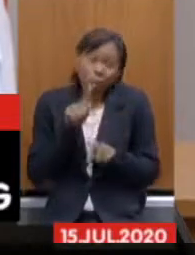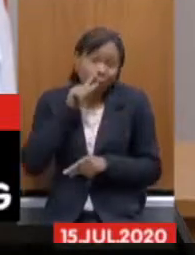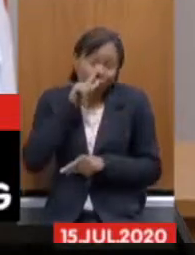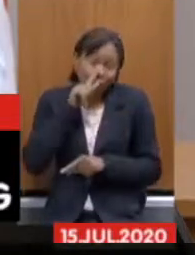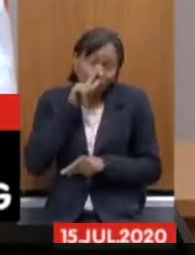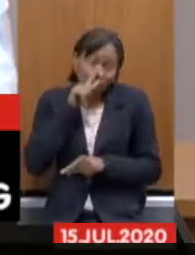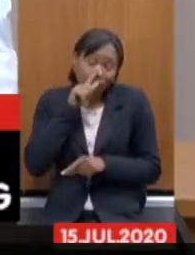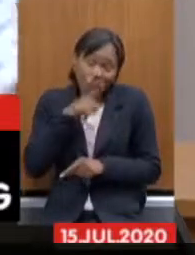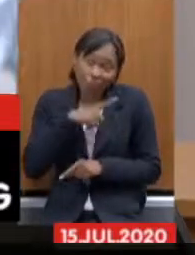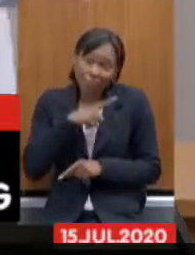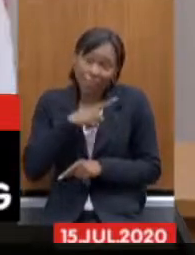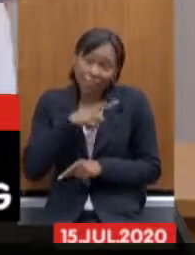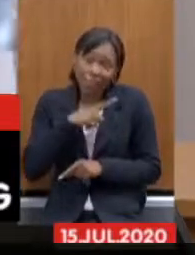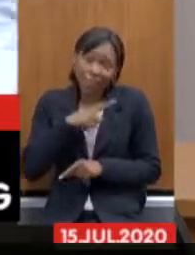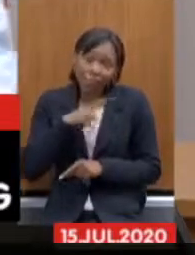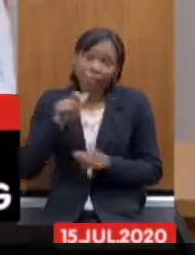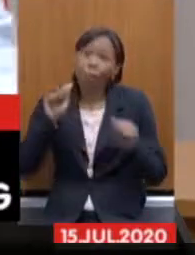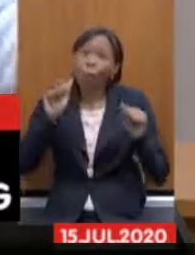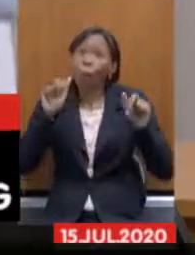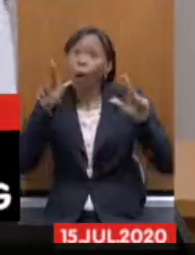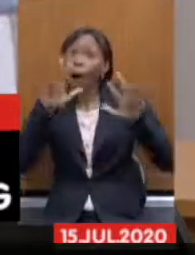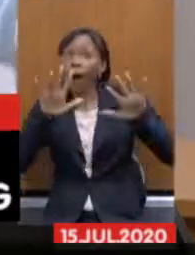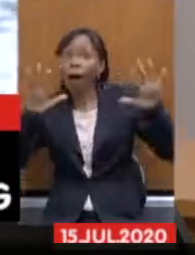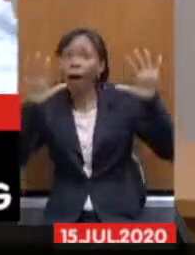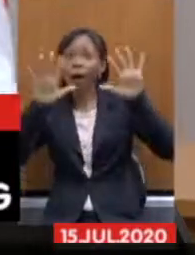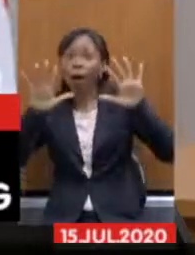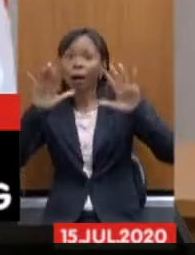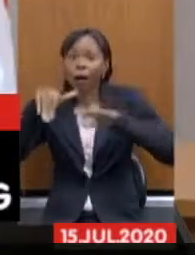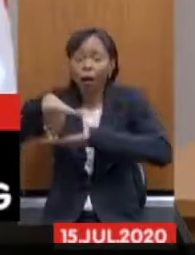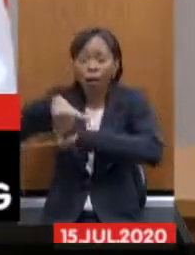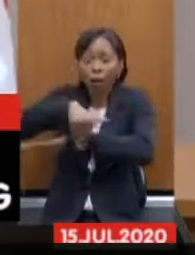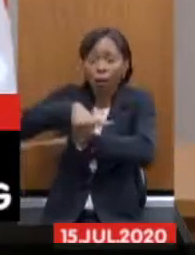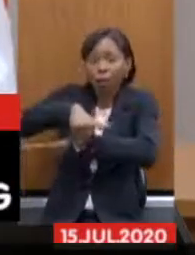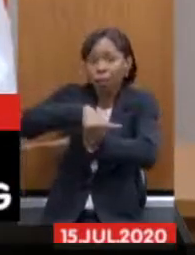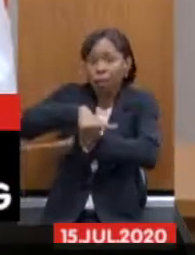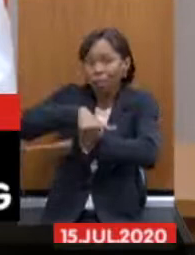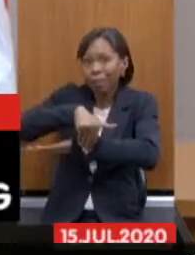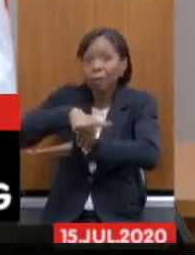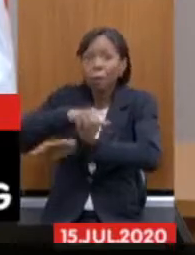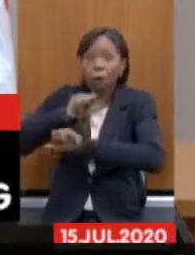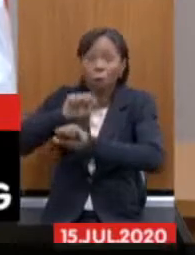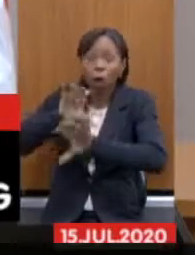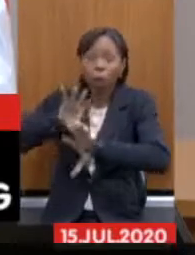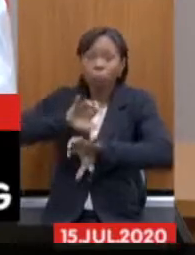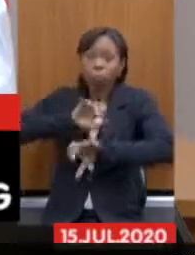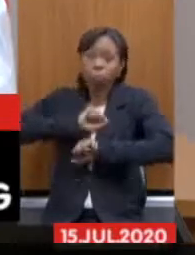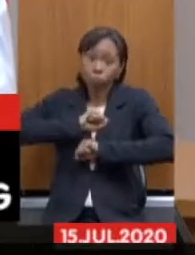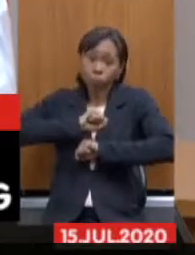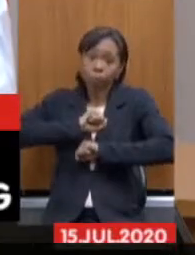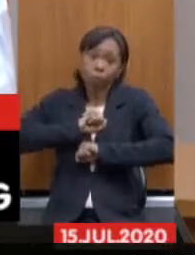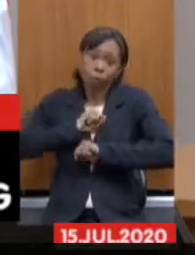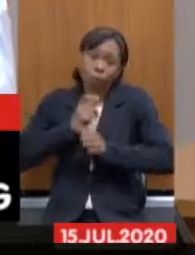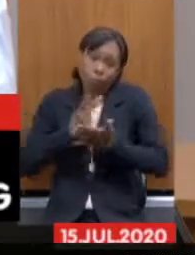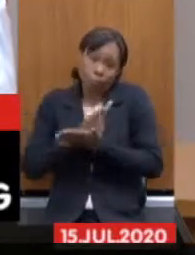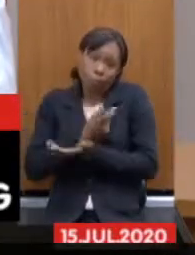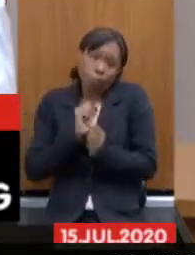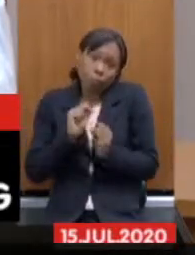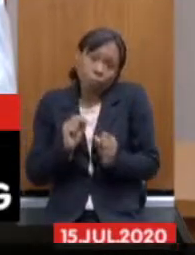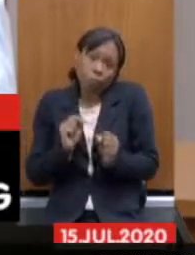riscos no ar na calçada a gente pode ser contaminado